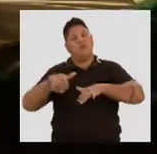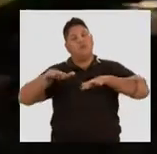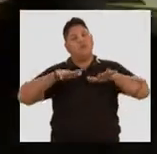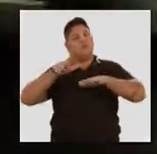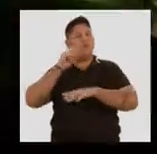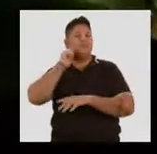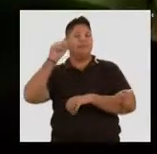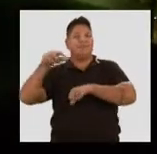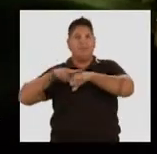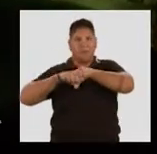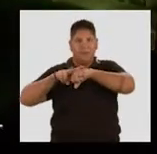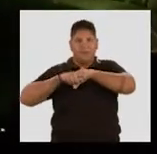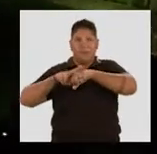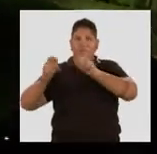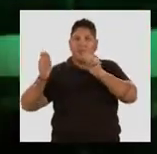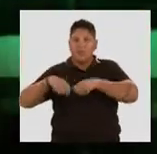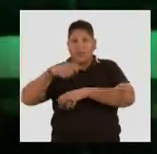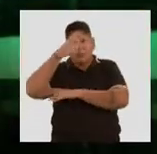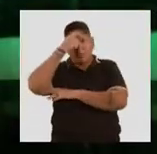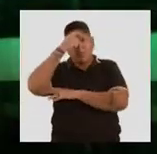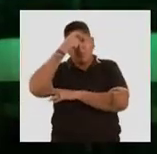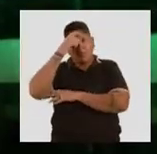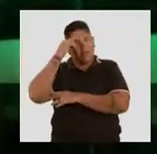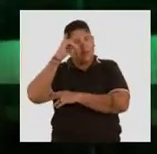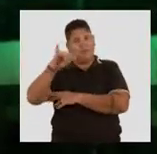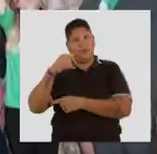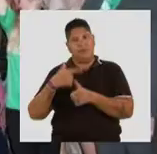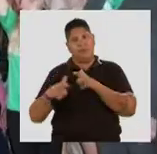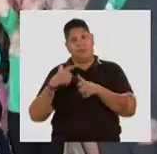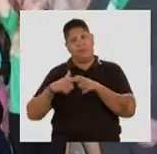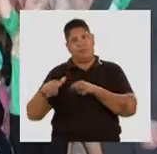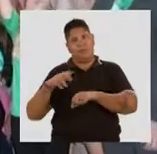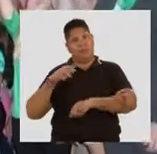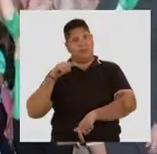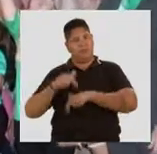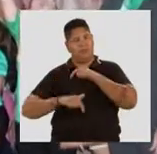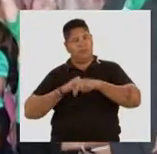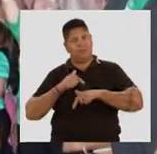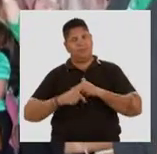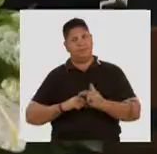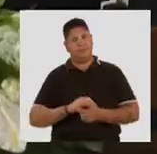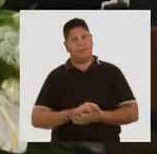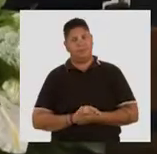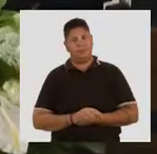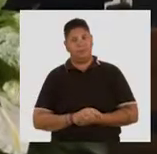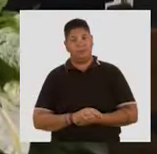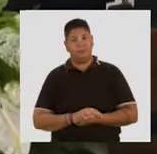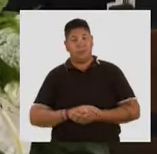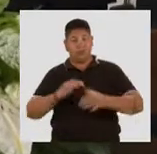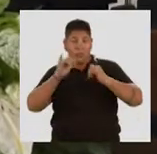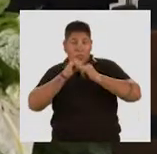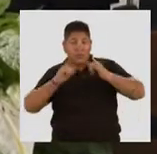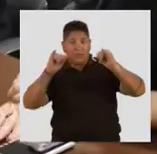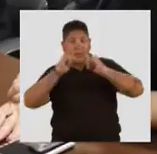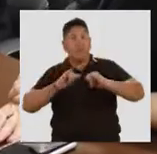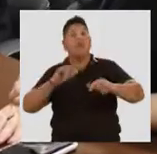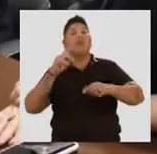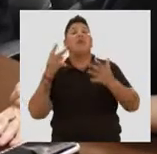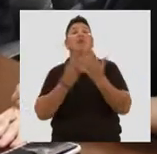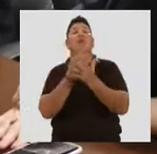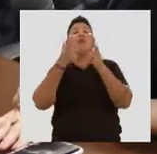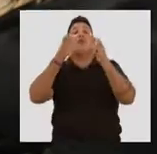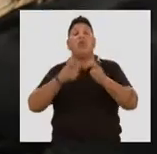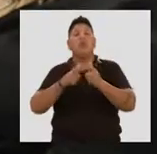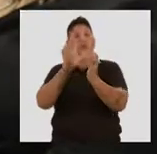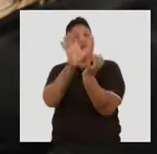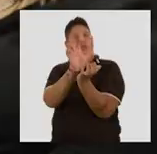Abril Verde, que busca conscientizar sobre acidentes e doenças de trabalho. O lançamento da campanha ocorreu